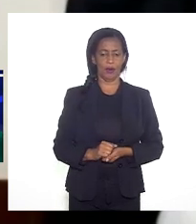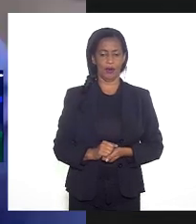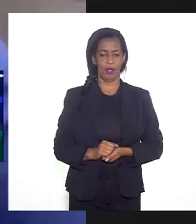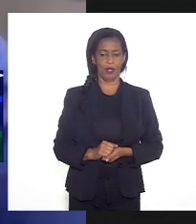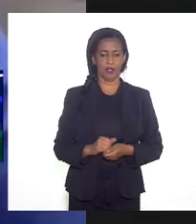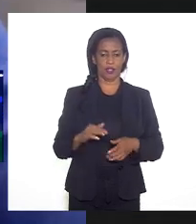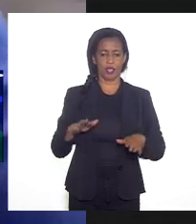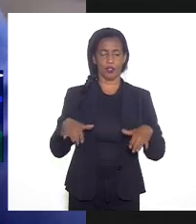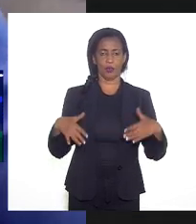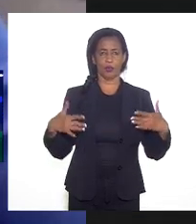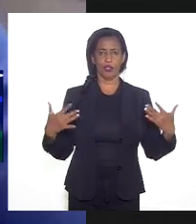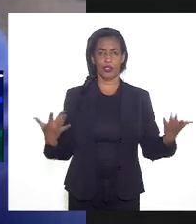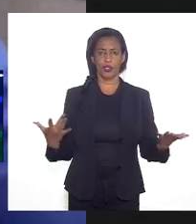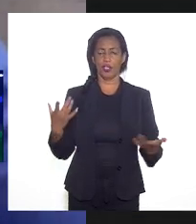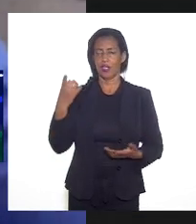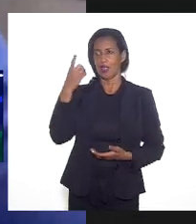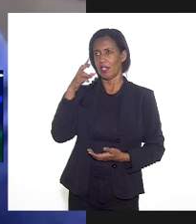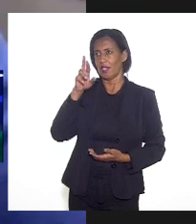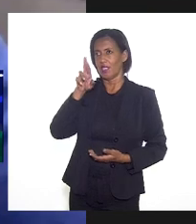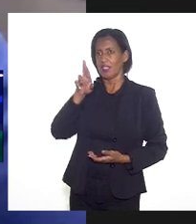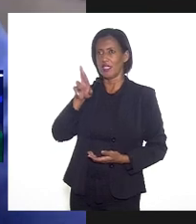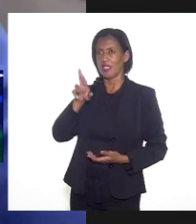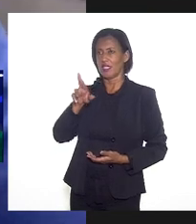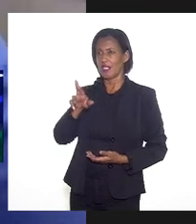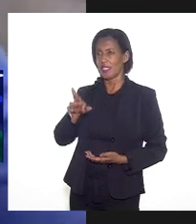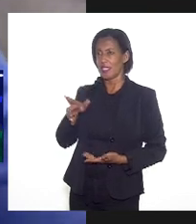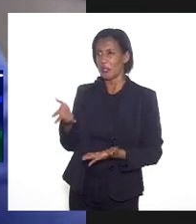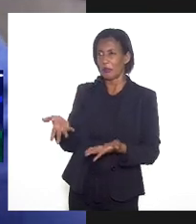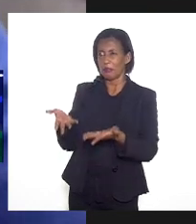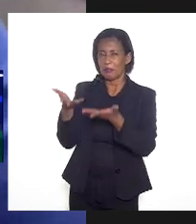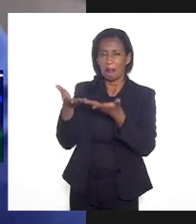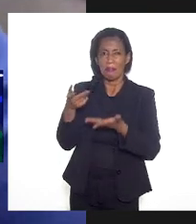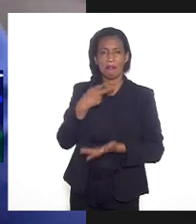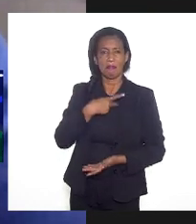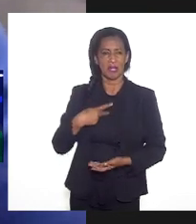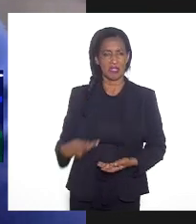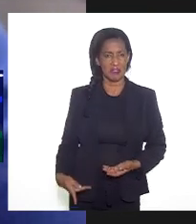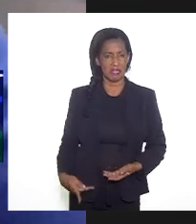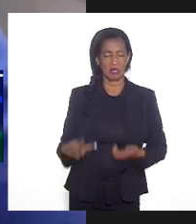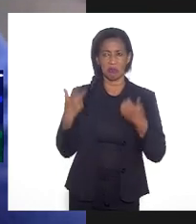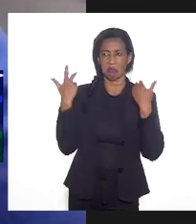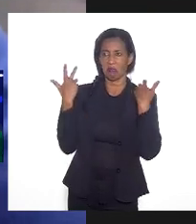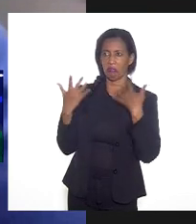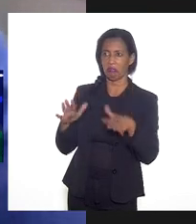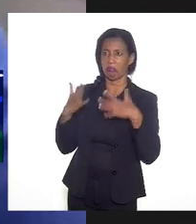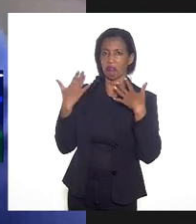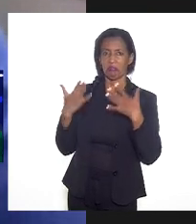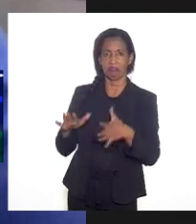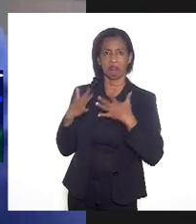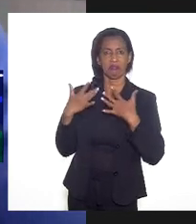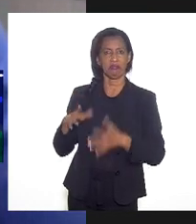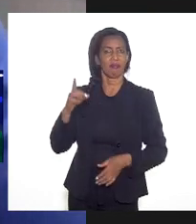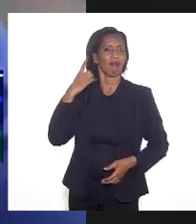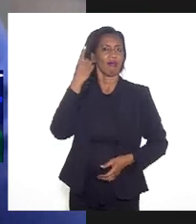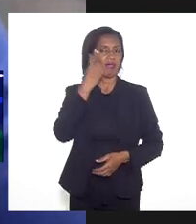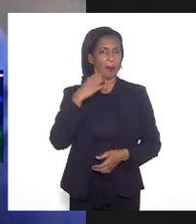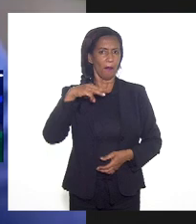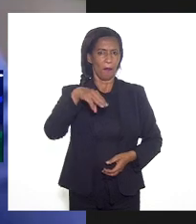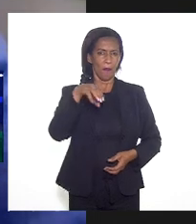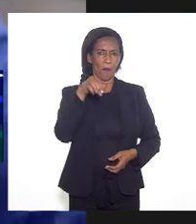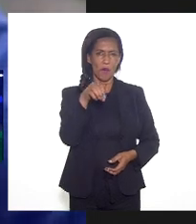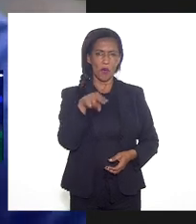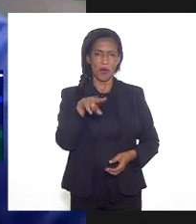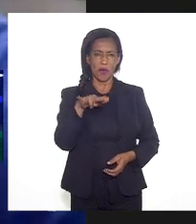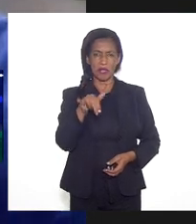Senhor presidente, elogiar a ação da deputada Mônica Francisco, que com muita veemência traz em